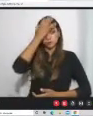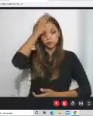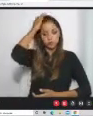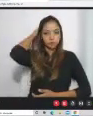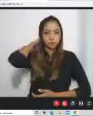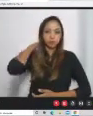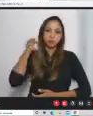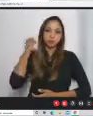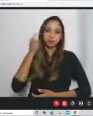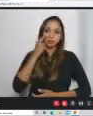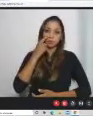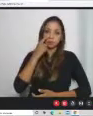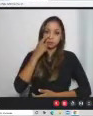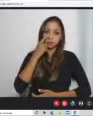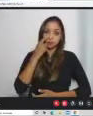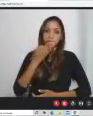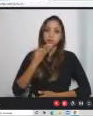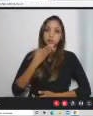Indicação